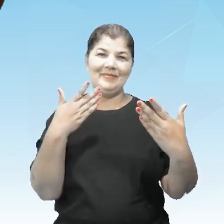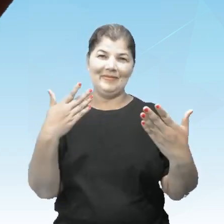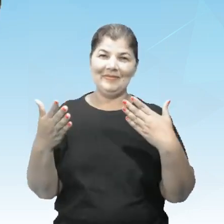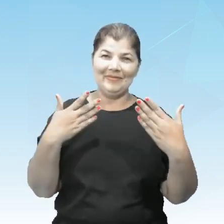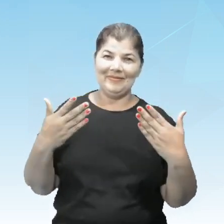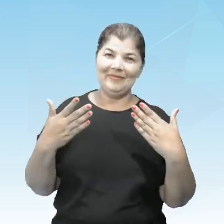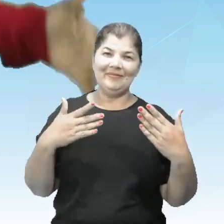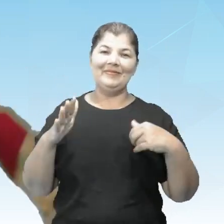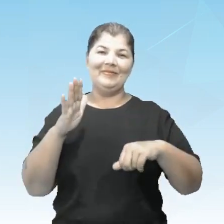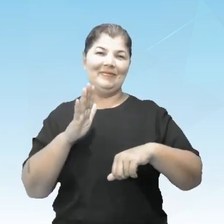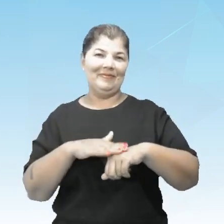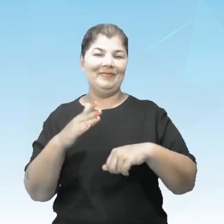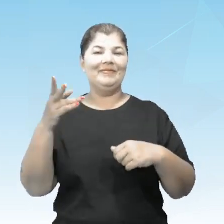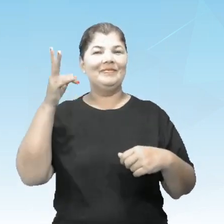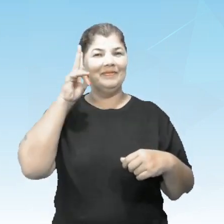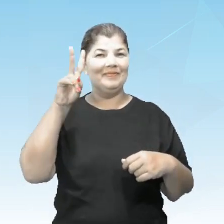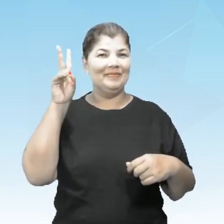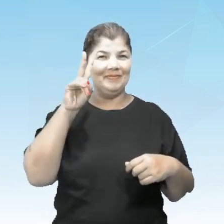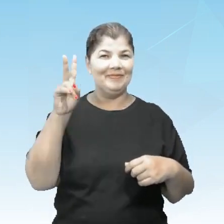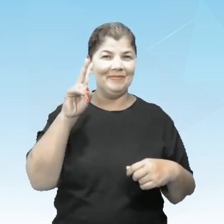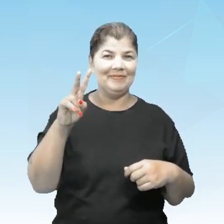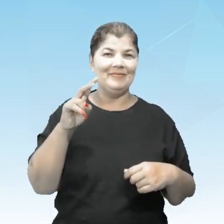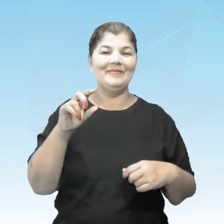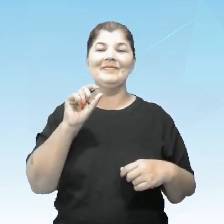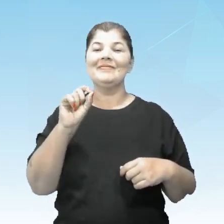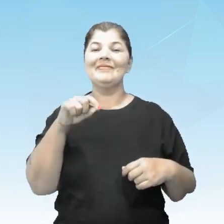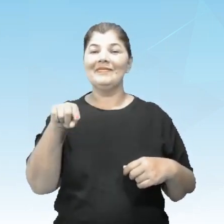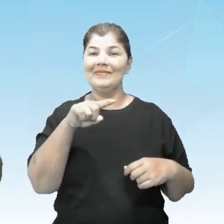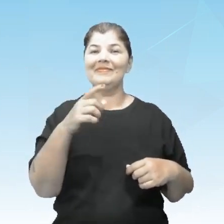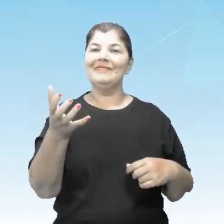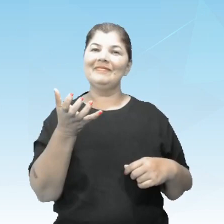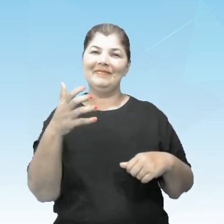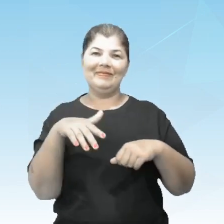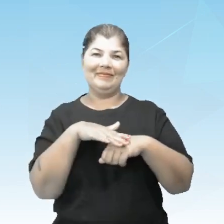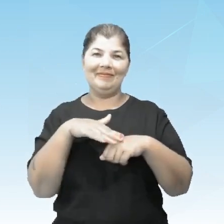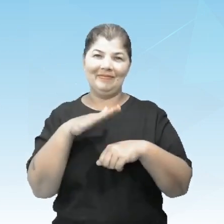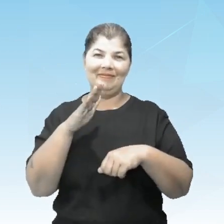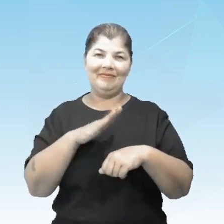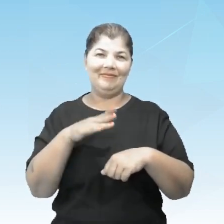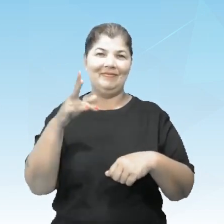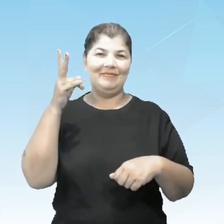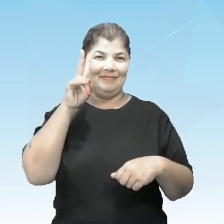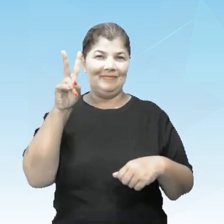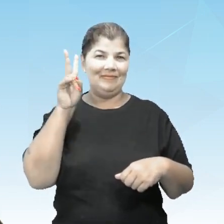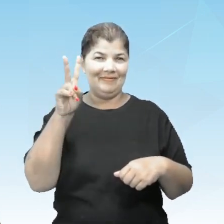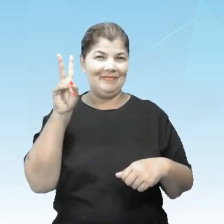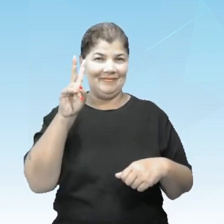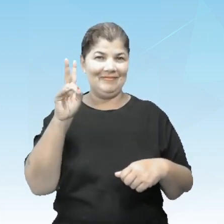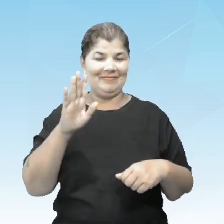conversar sobre história. Quem quer conversar sobre história?